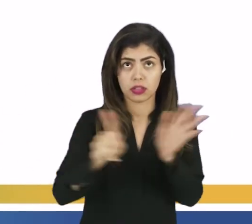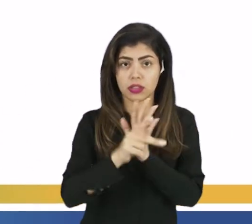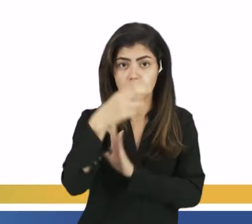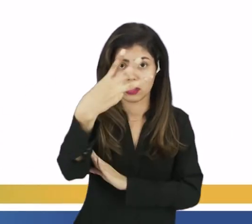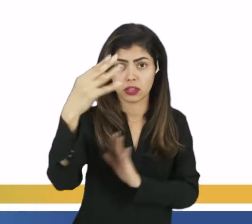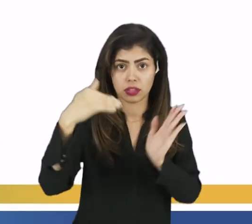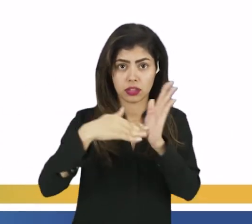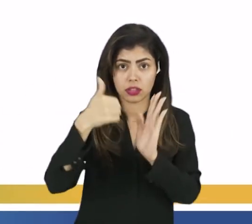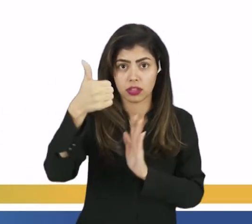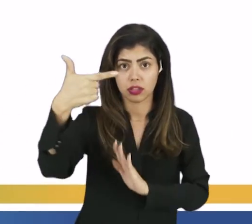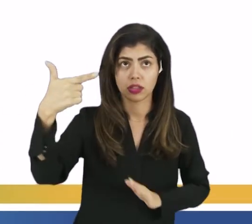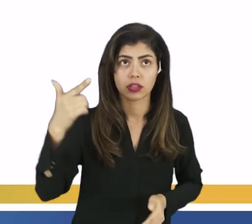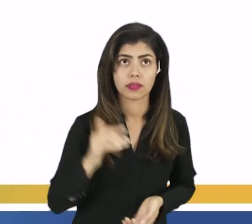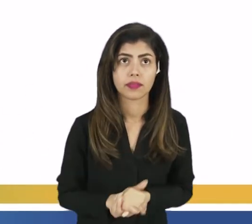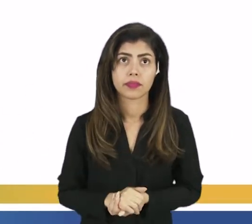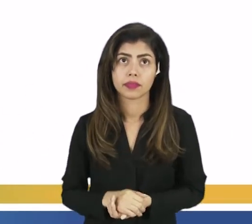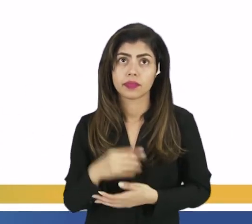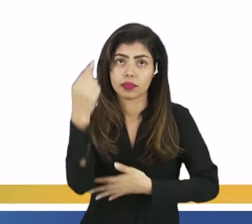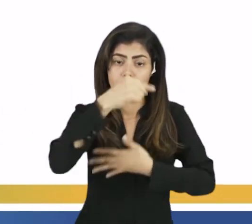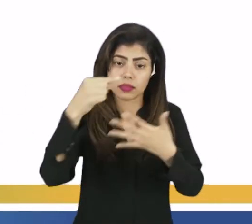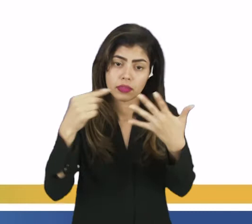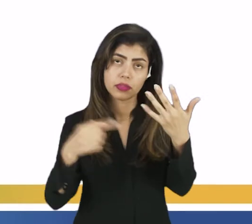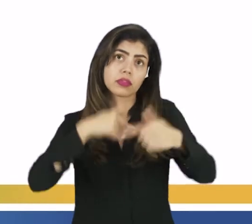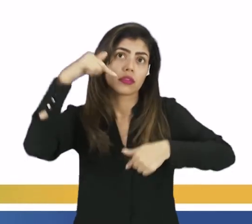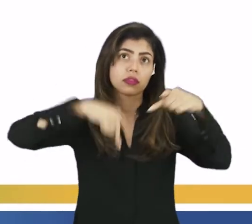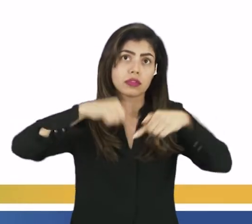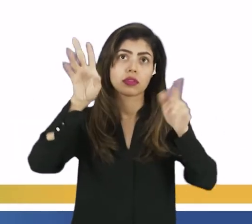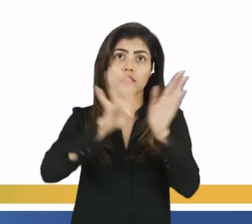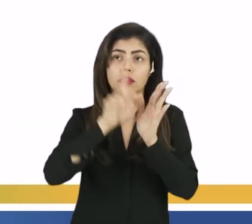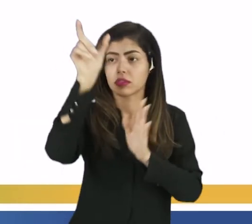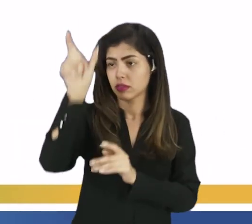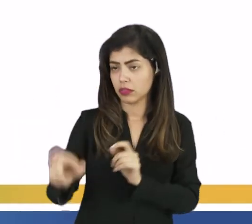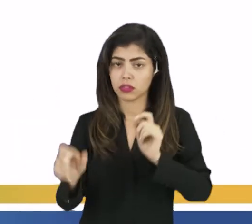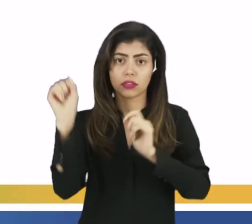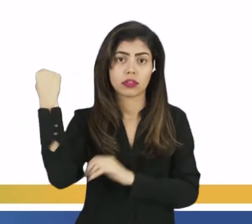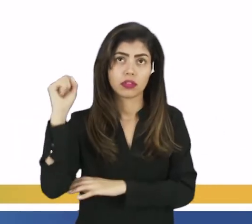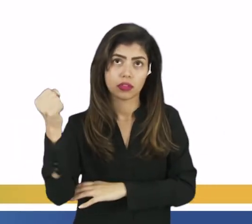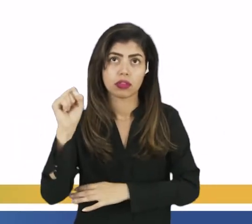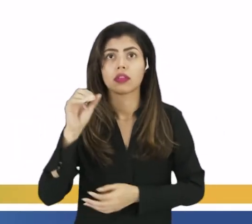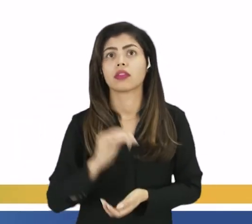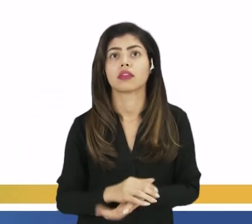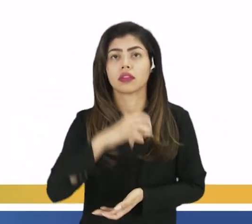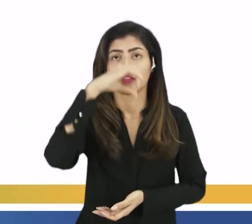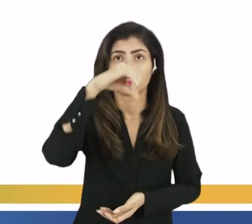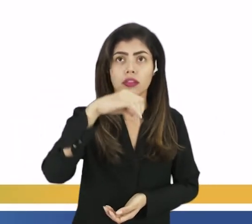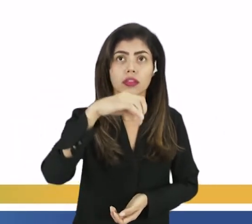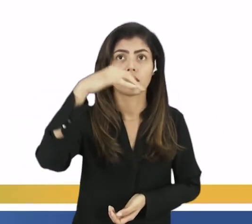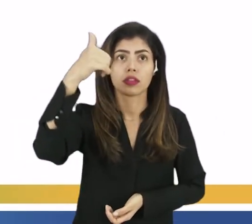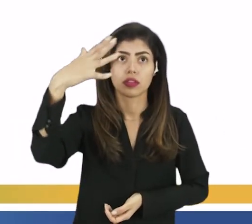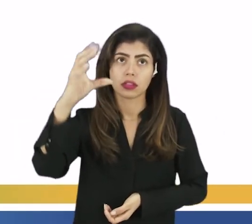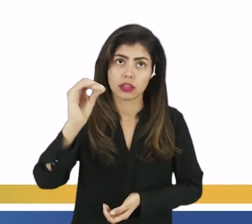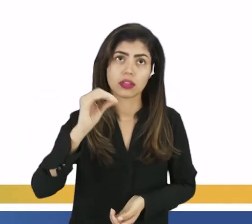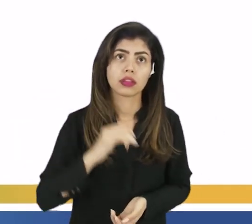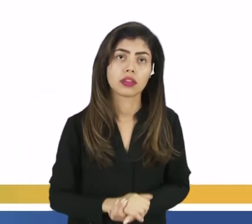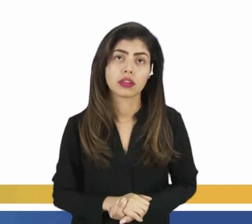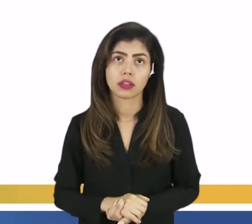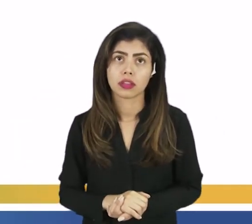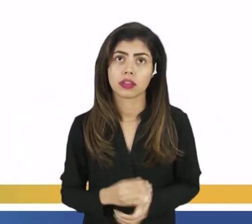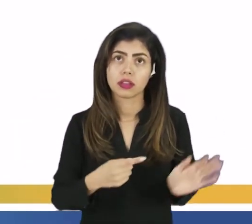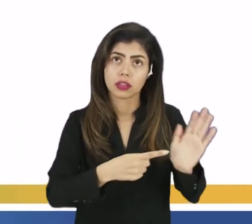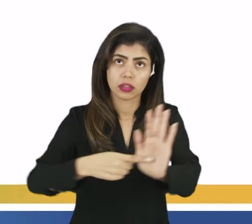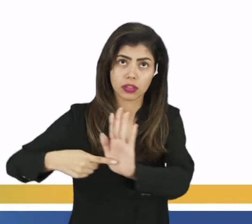pelas colunas de 3 a 12 os elementos químicos que compõem as colunas 8 9 e 10